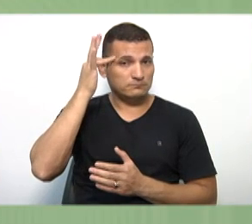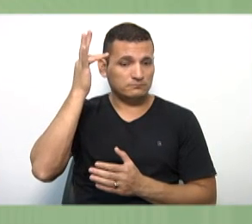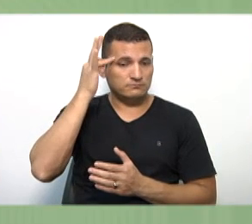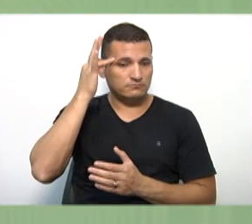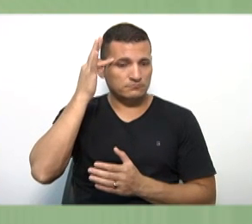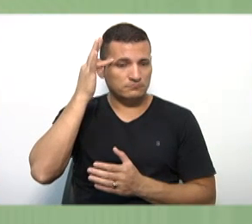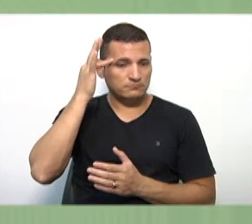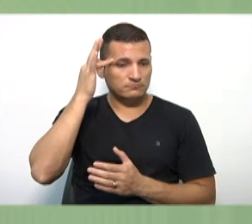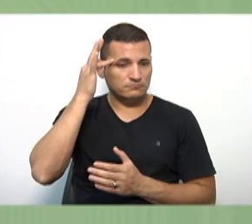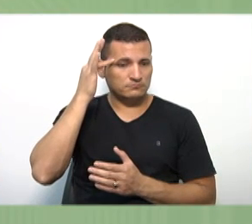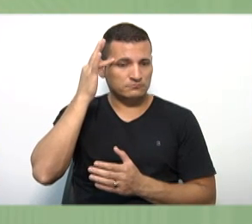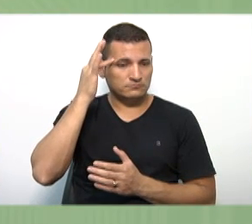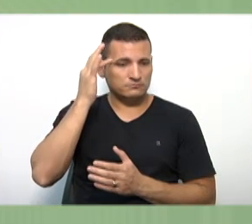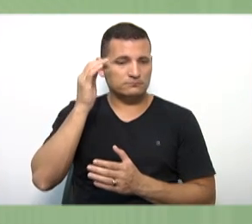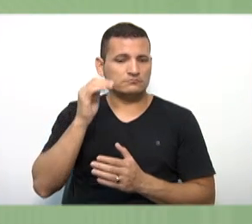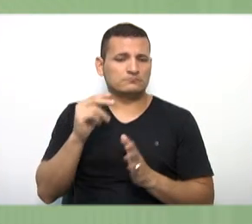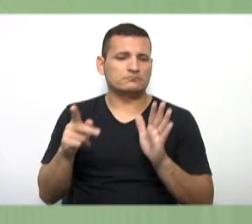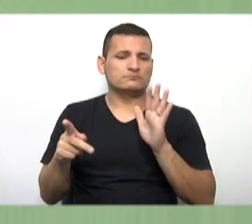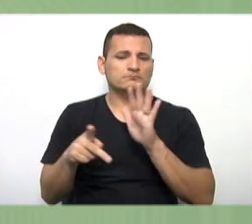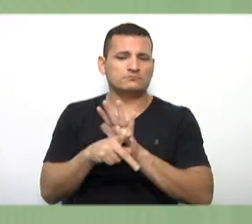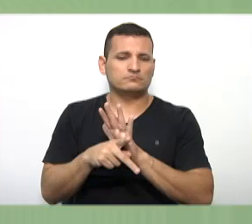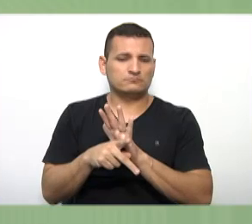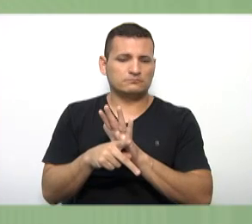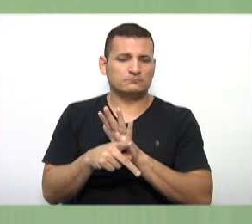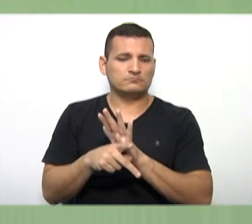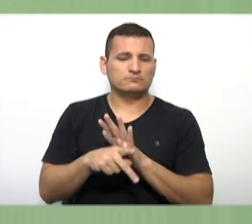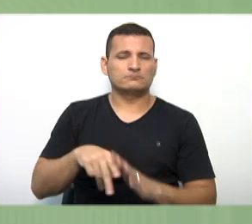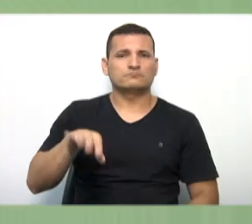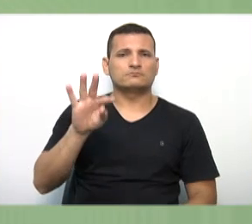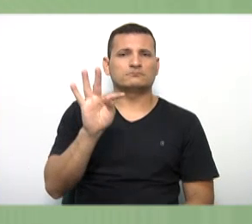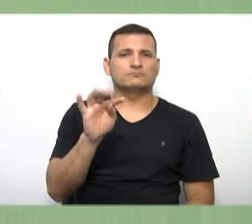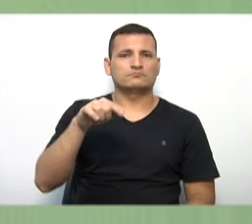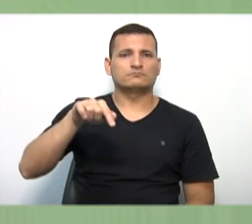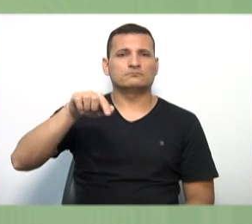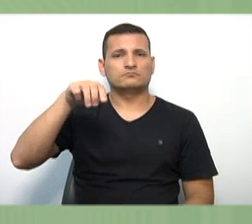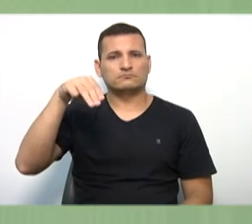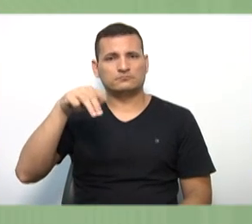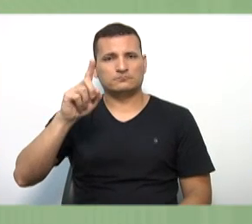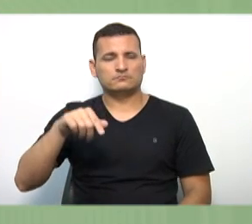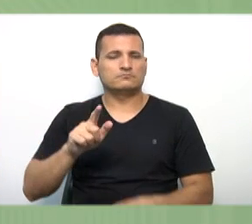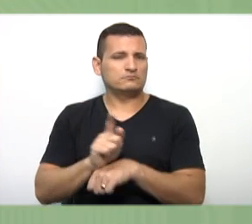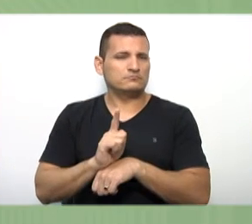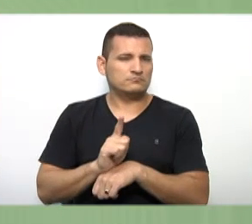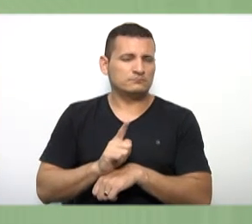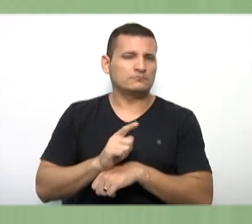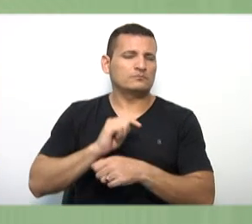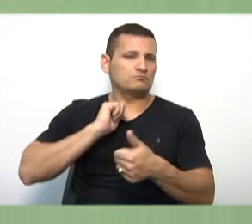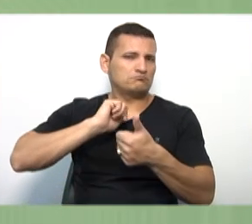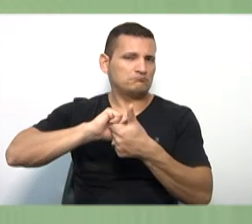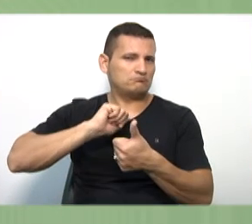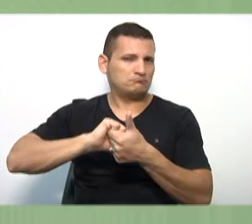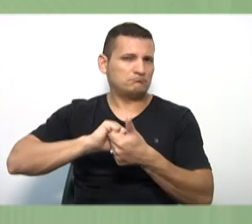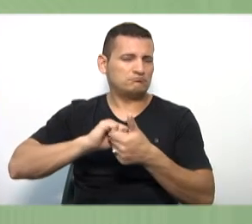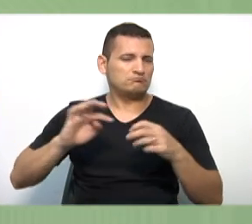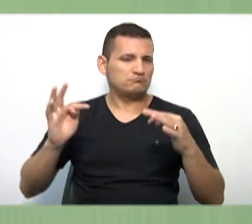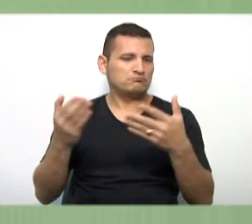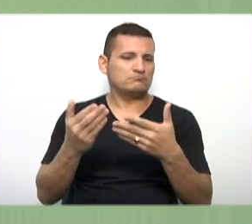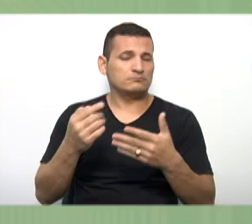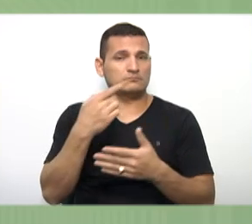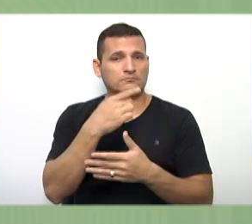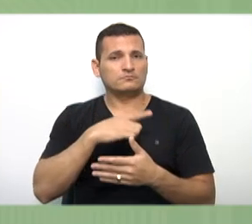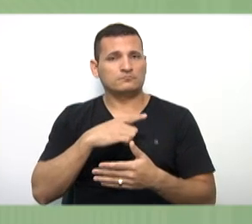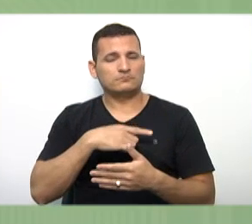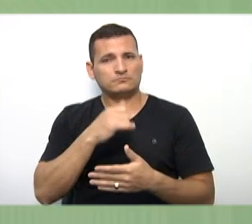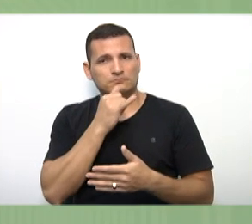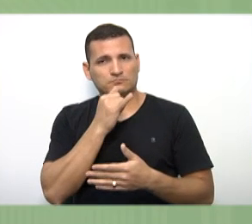desenvolvidas conhecidas aí como a TQM, que é o gerenciamento da qualidade total. E aí nós trouxemos aqui como